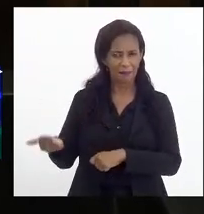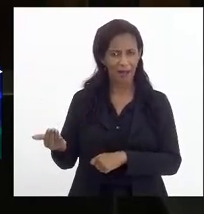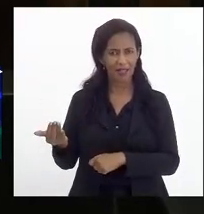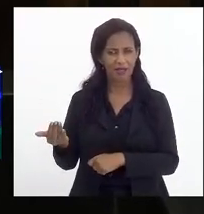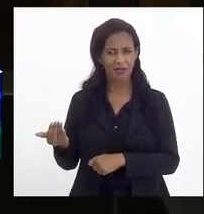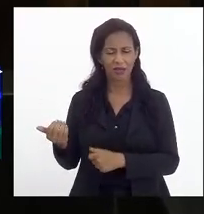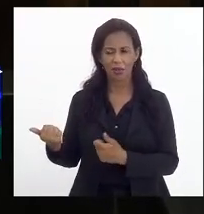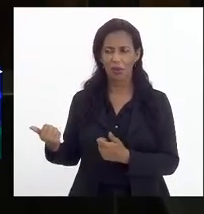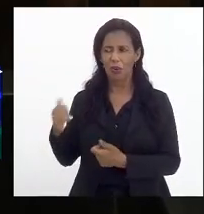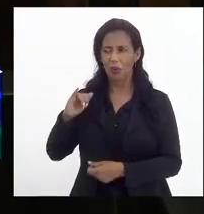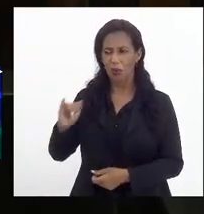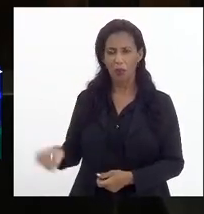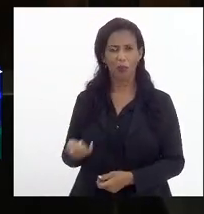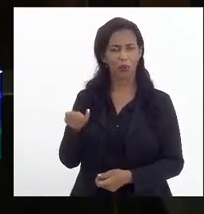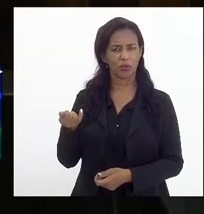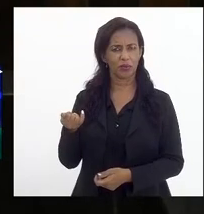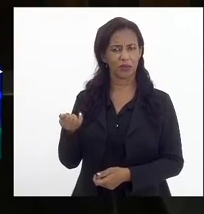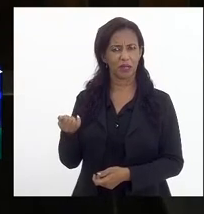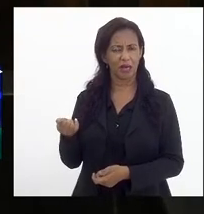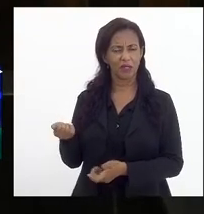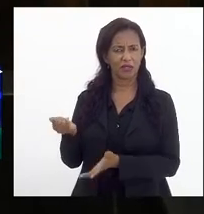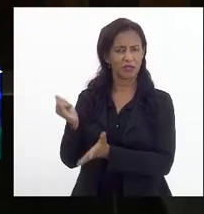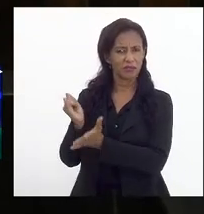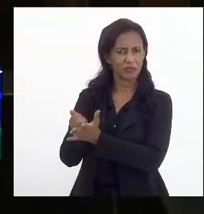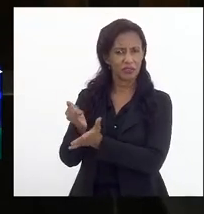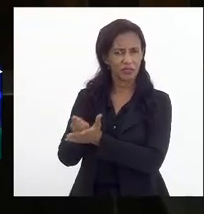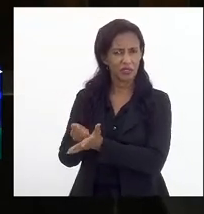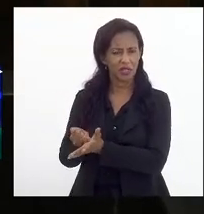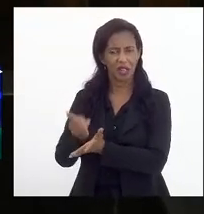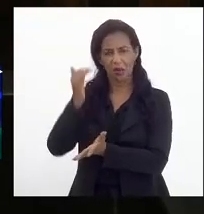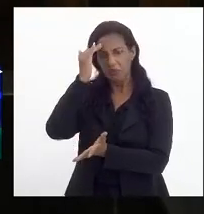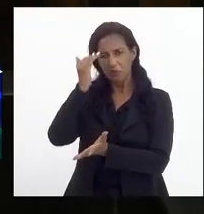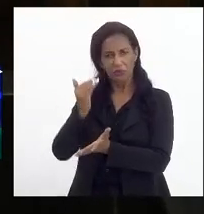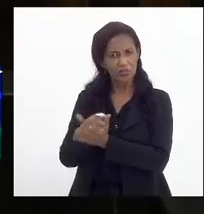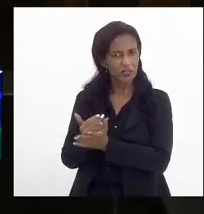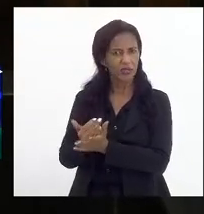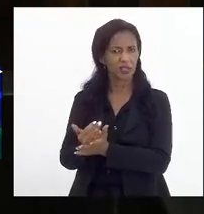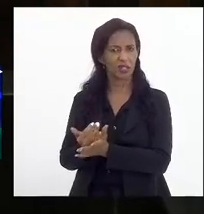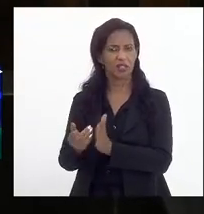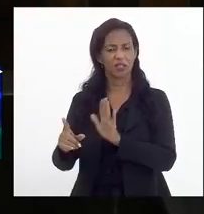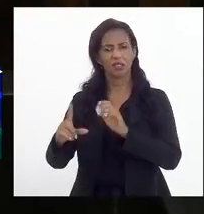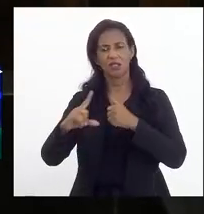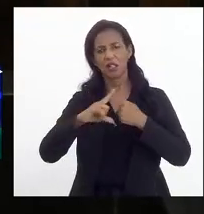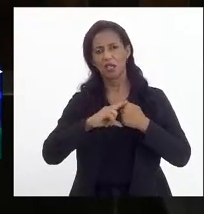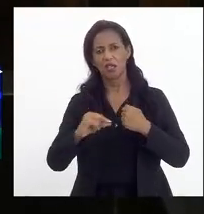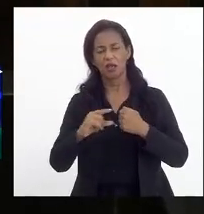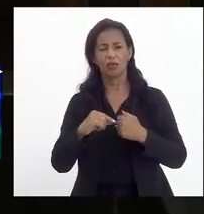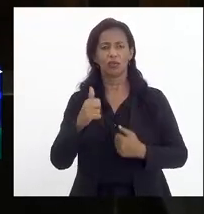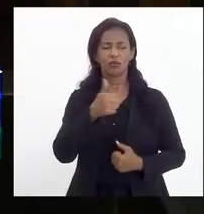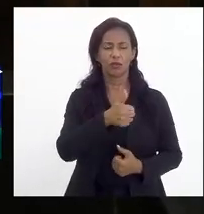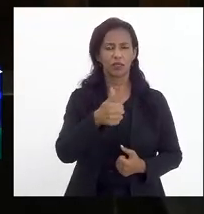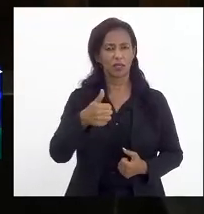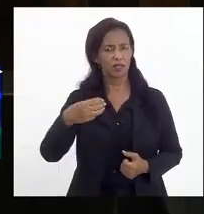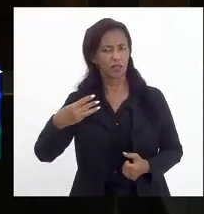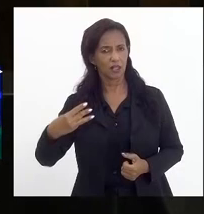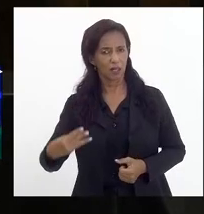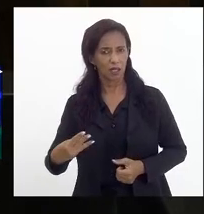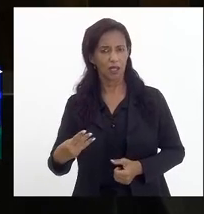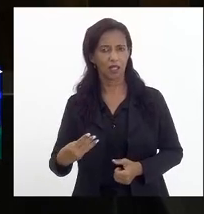fiscal Sem Análise de impactos em obediência ao artigo 113